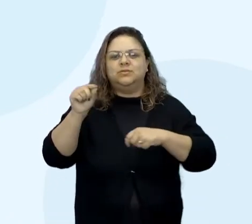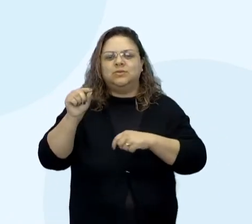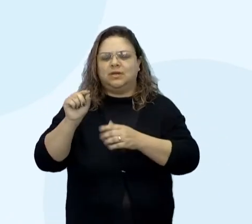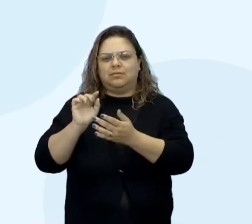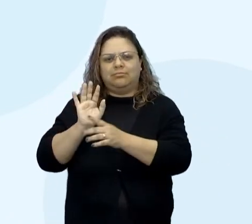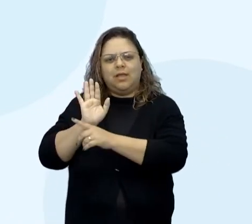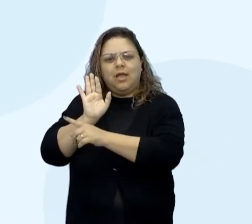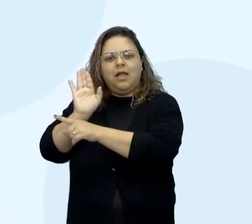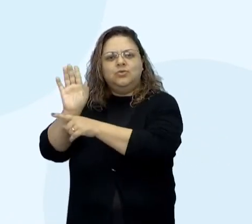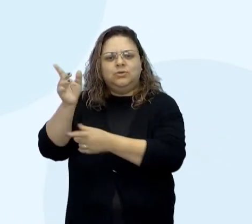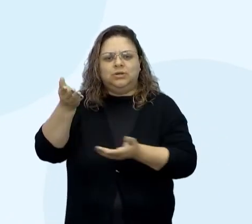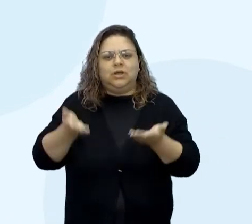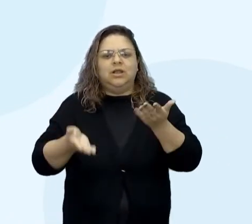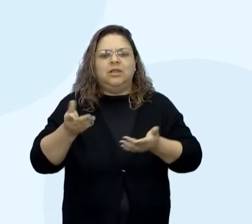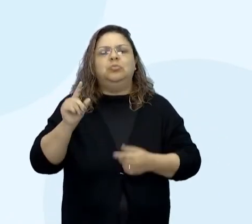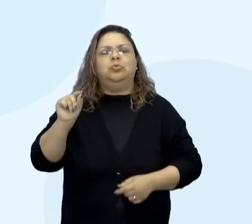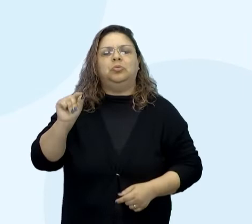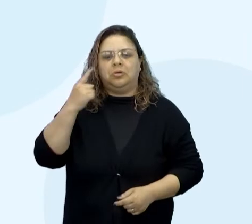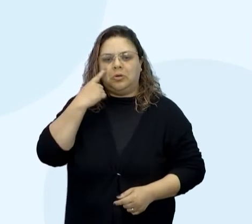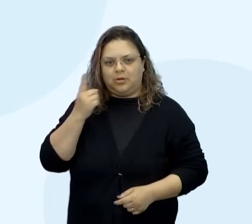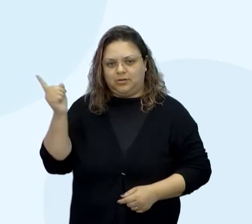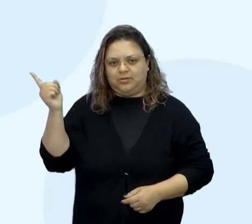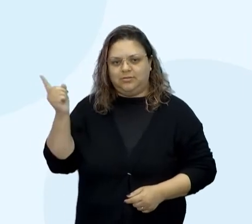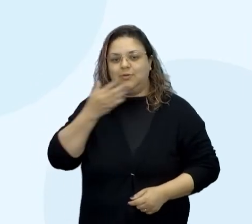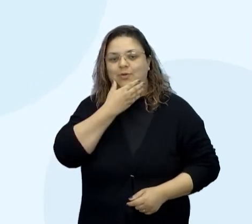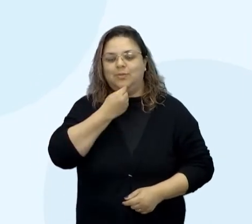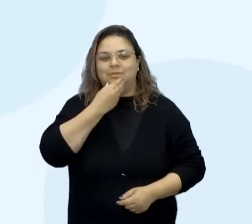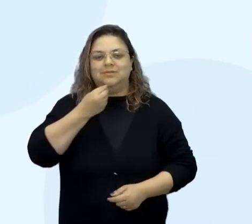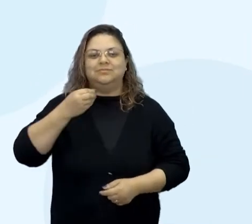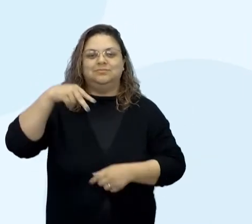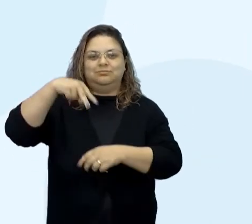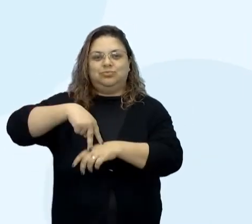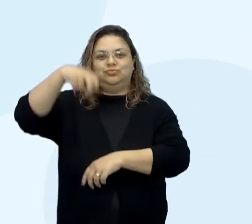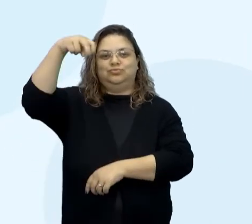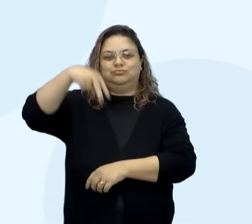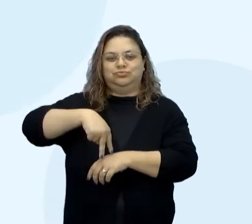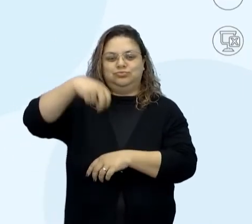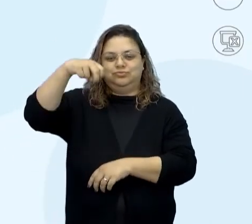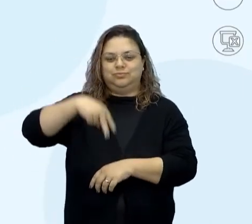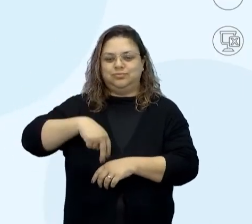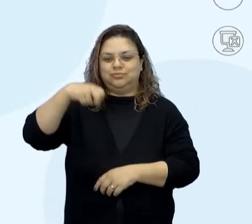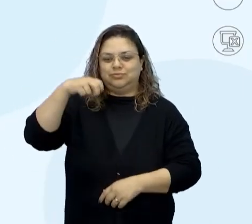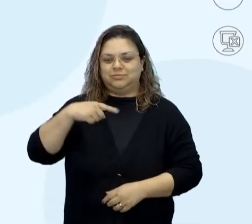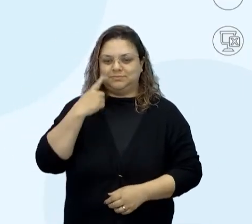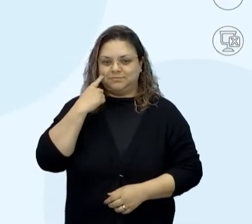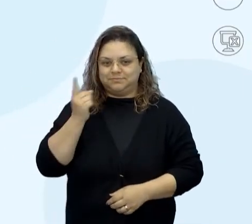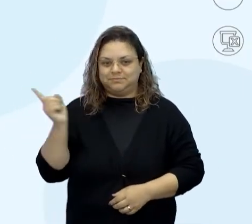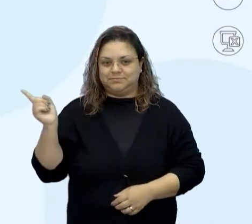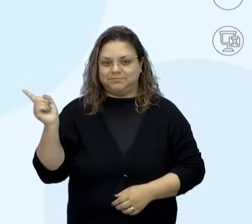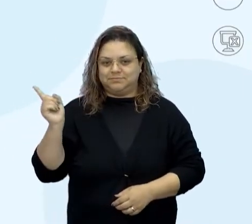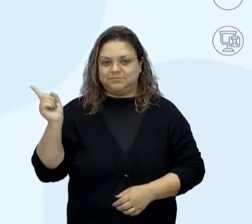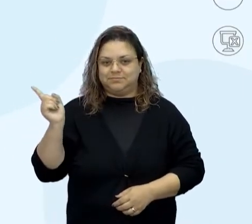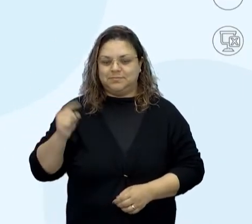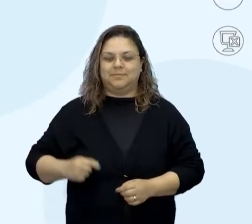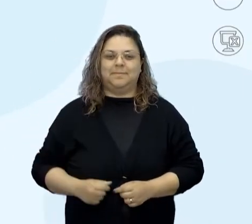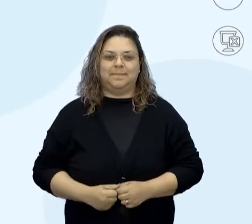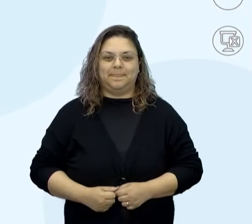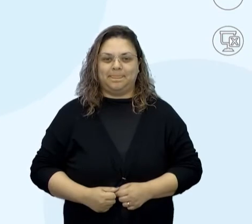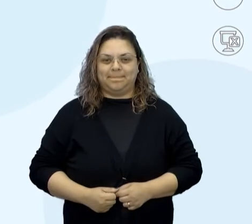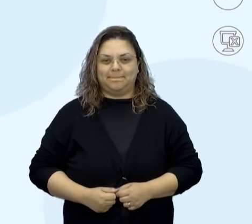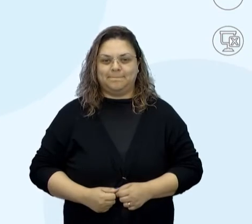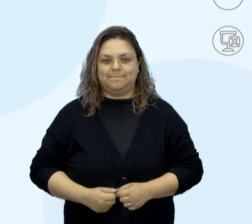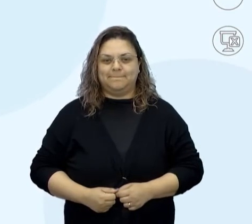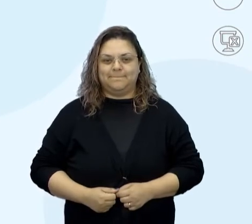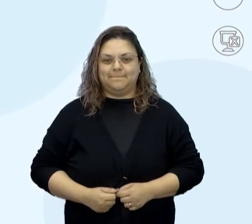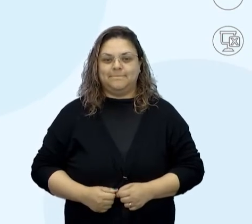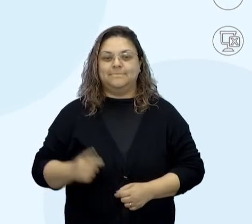veja, esse sujeito que está pulando aqui, na cama elástica, ele